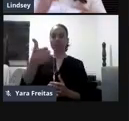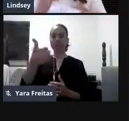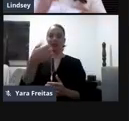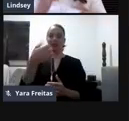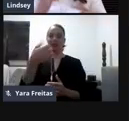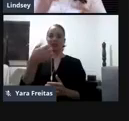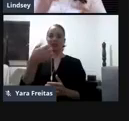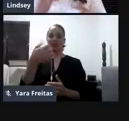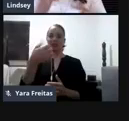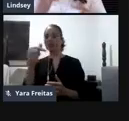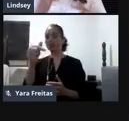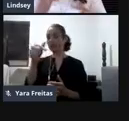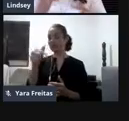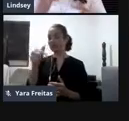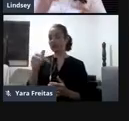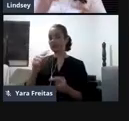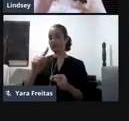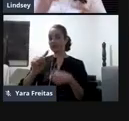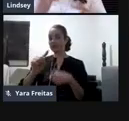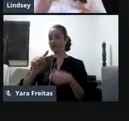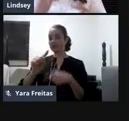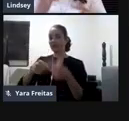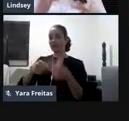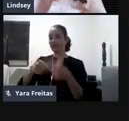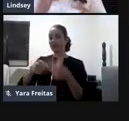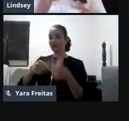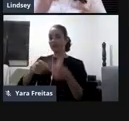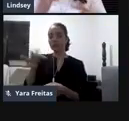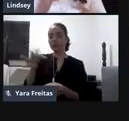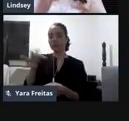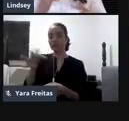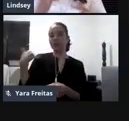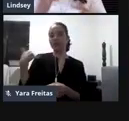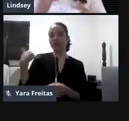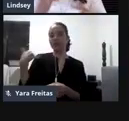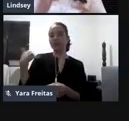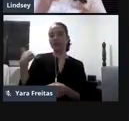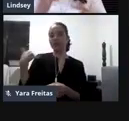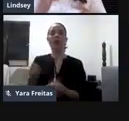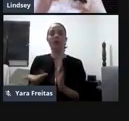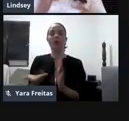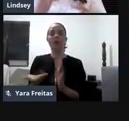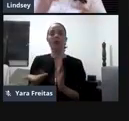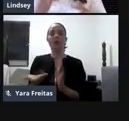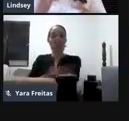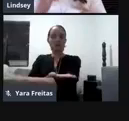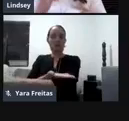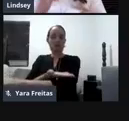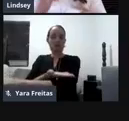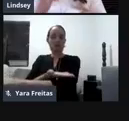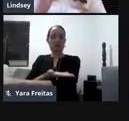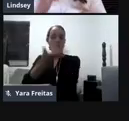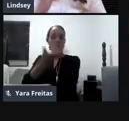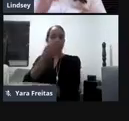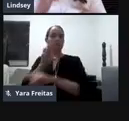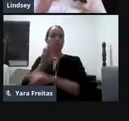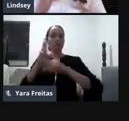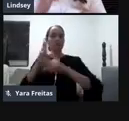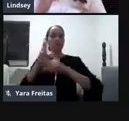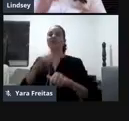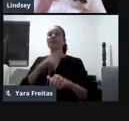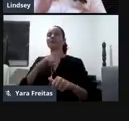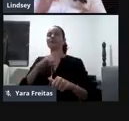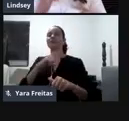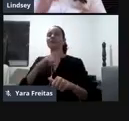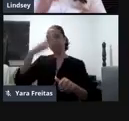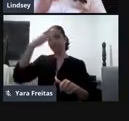Lá aos 80 anos, maior risco de doença, tá? E a